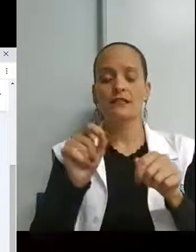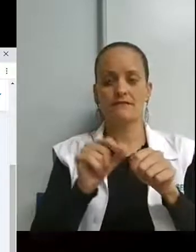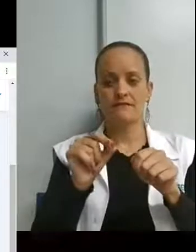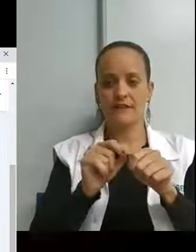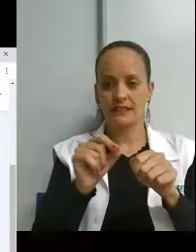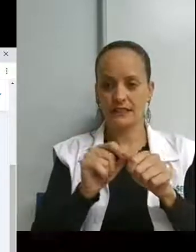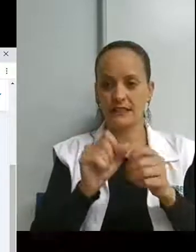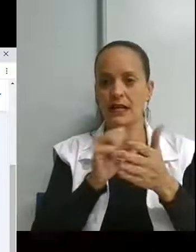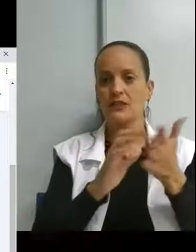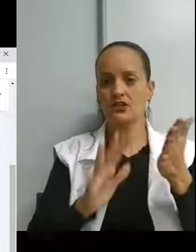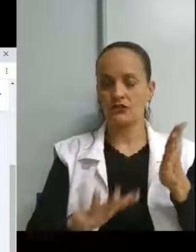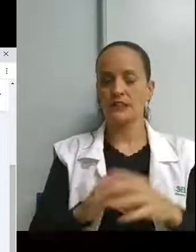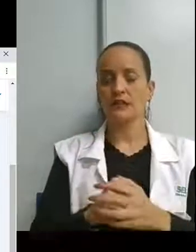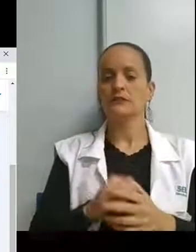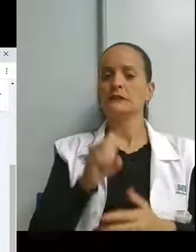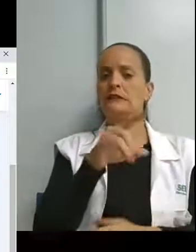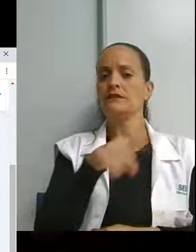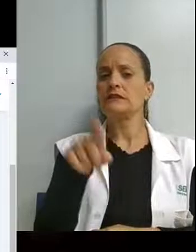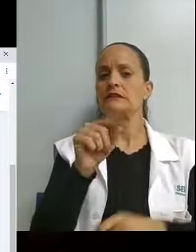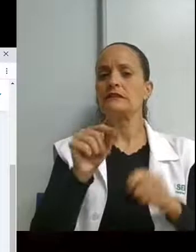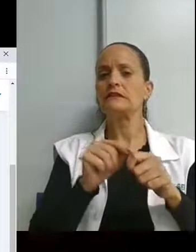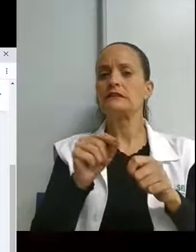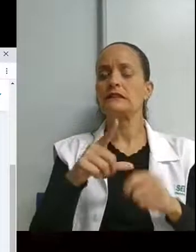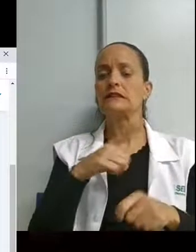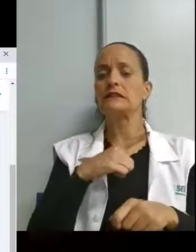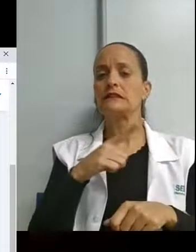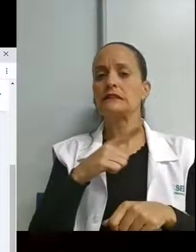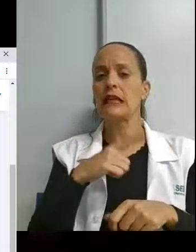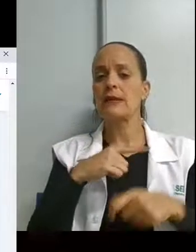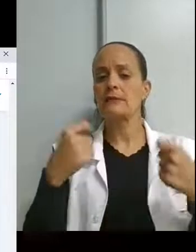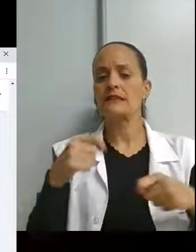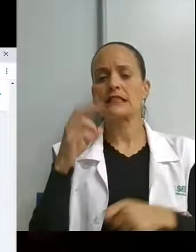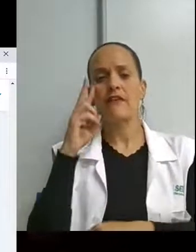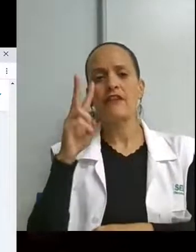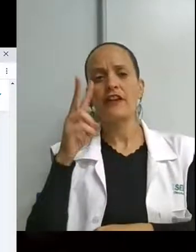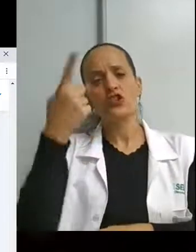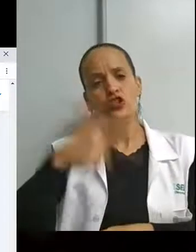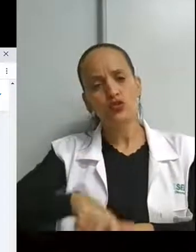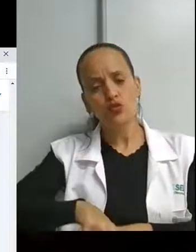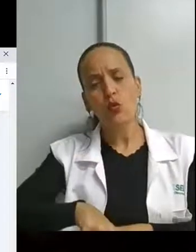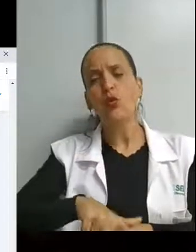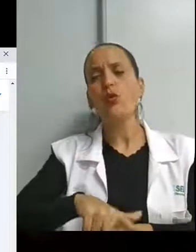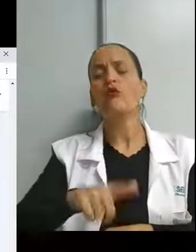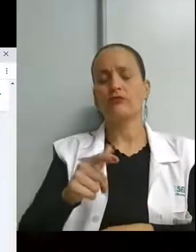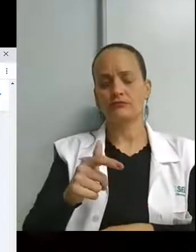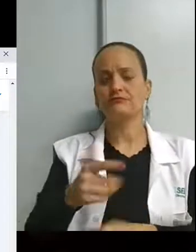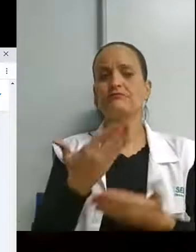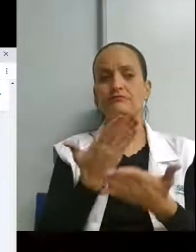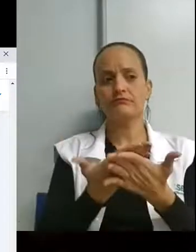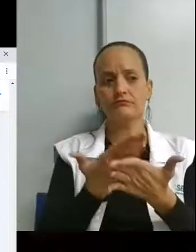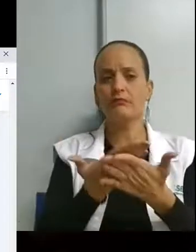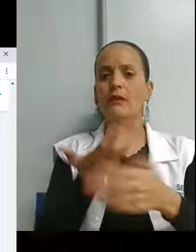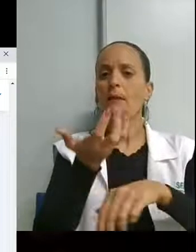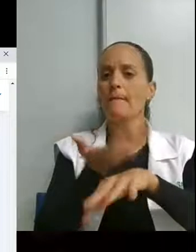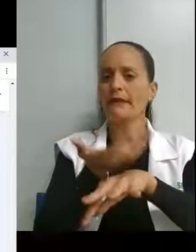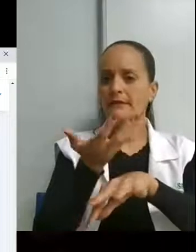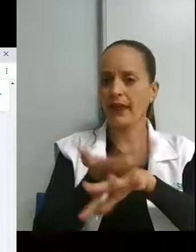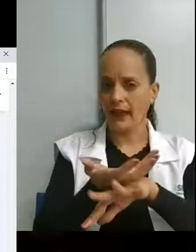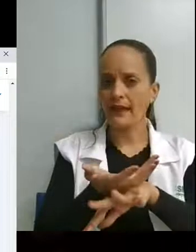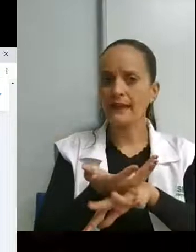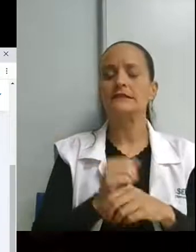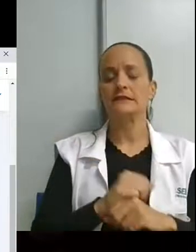terminem isso aqui e às vezes precisa fazer alguma revisão dessa UC que está em andamento, né, que está finalizando hoje, que é Fundamentos de